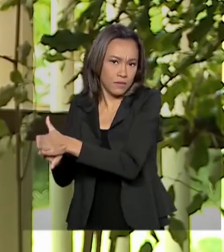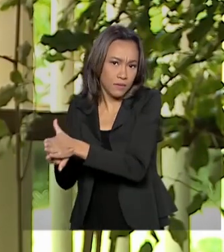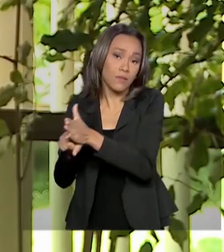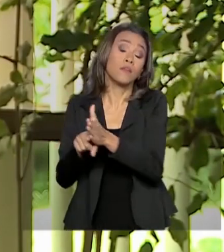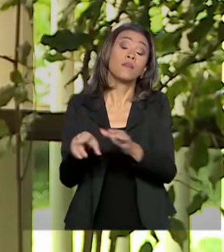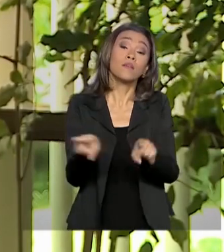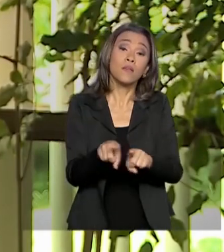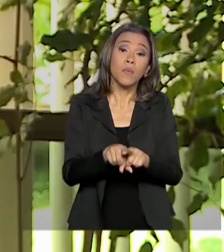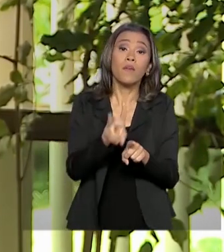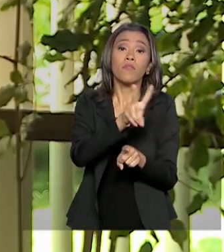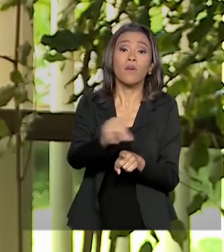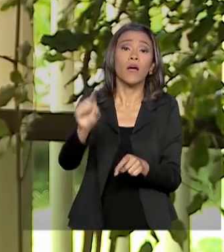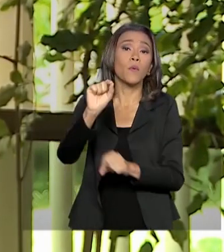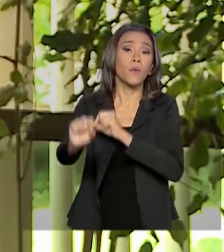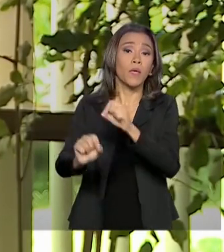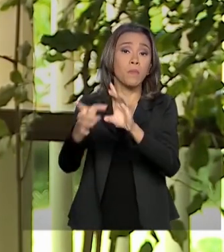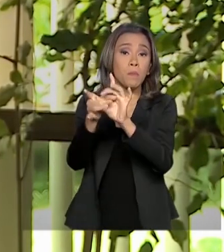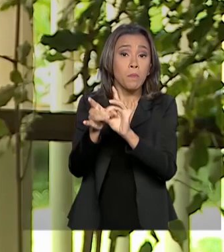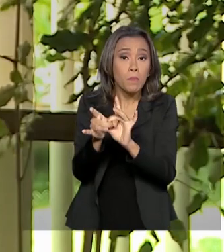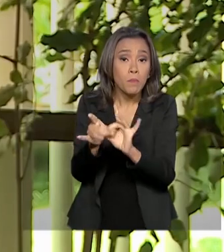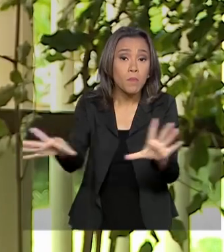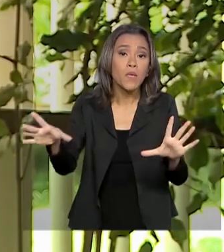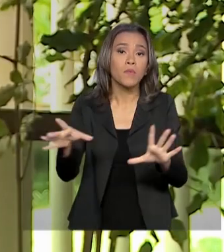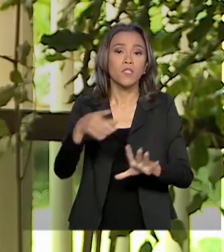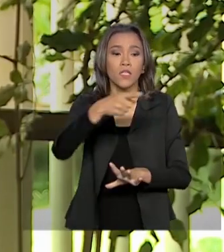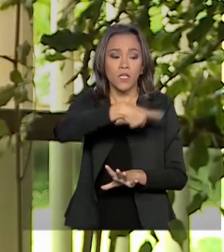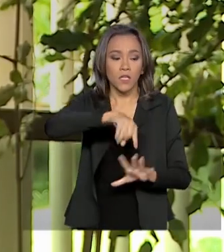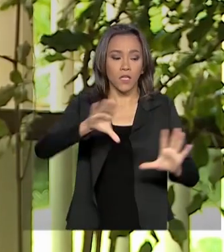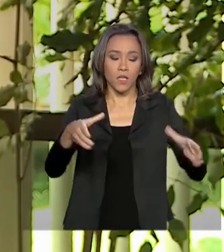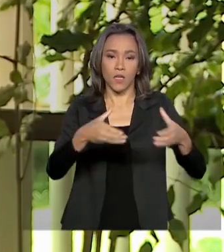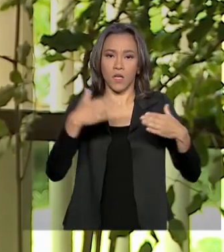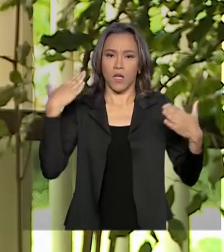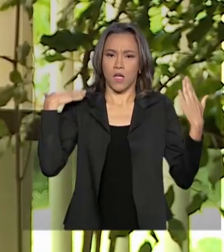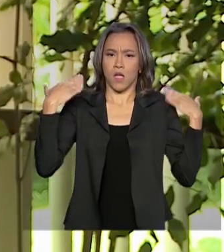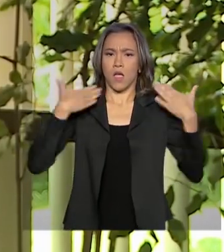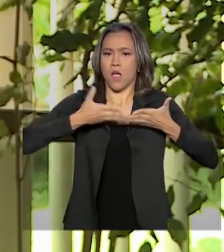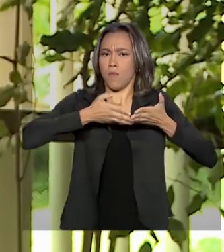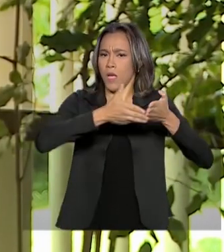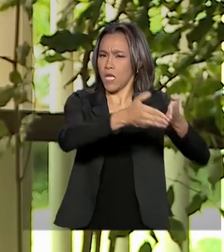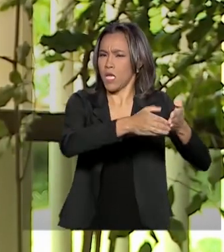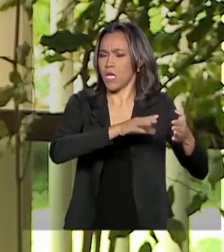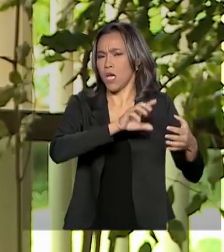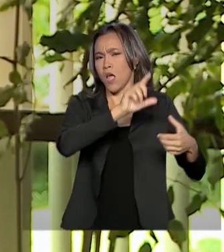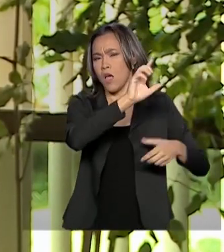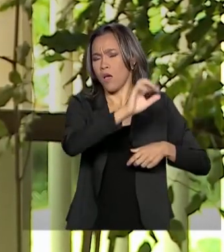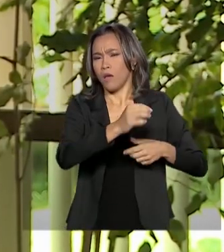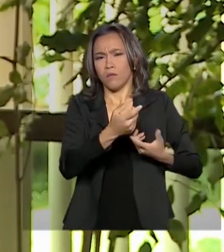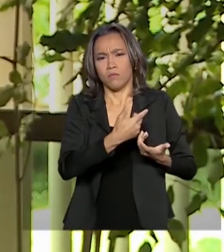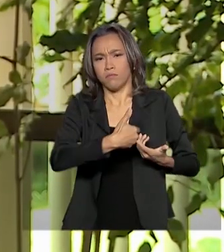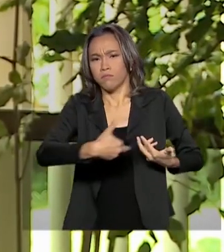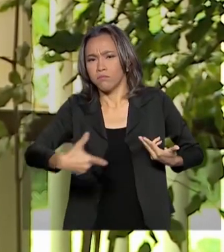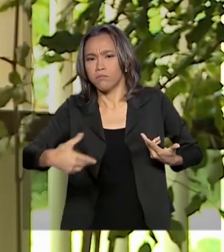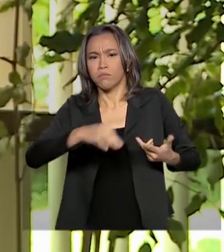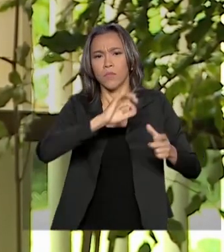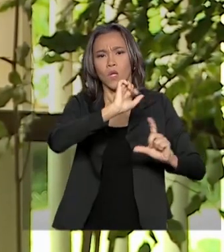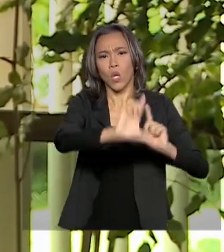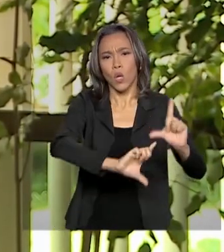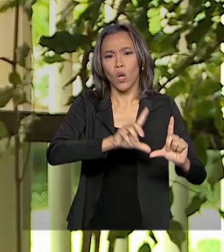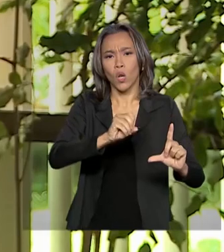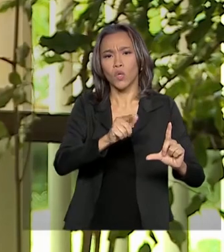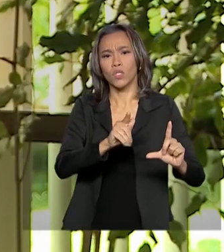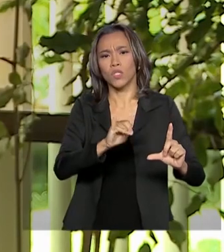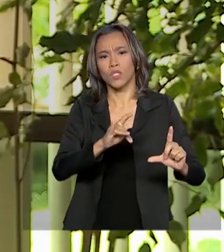tempo, permite que a nossa Marinha faça um adestramento em termos de logística, né, em termos de deslocamento em águas que não são